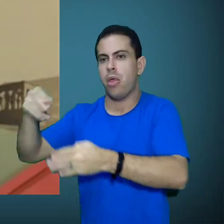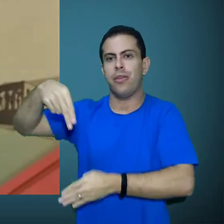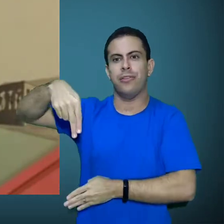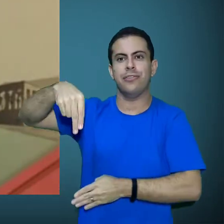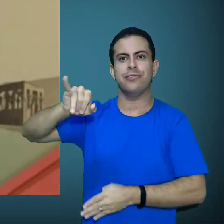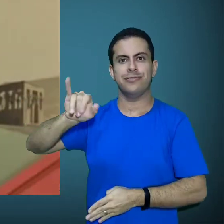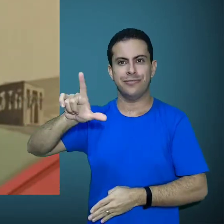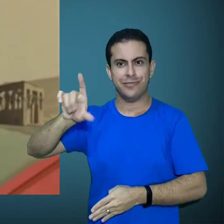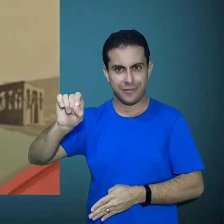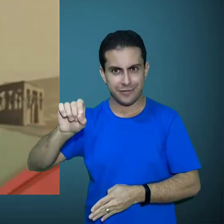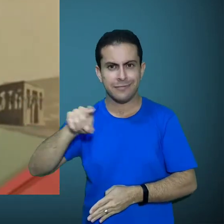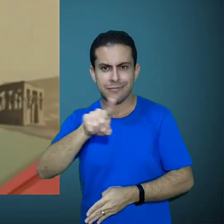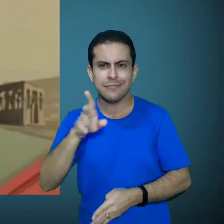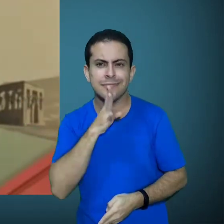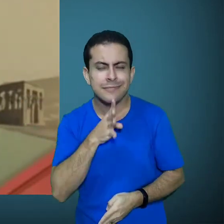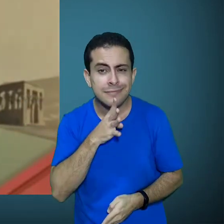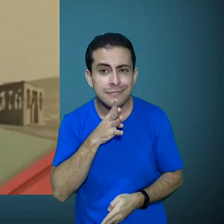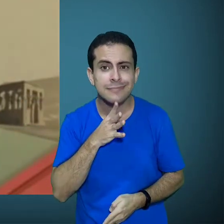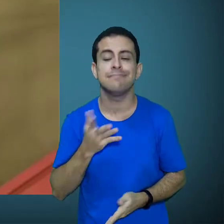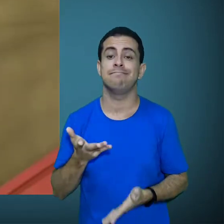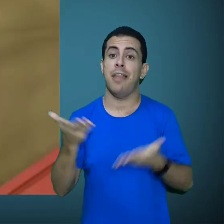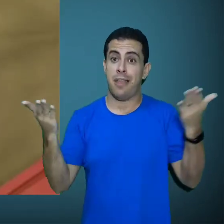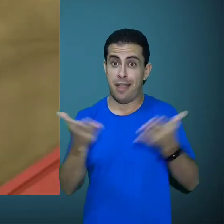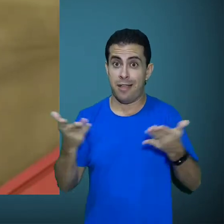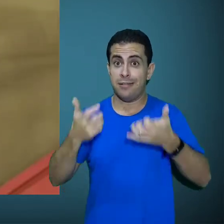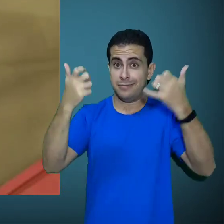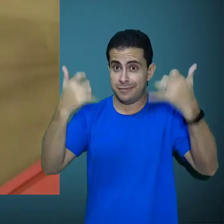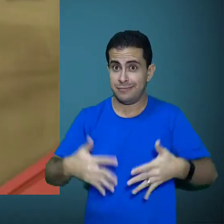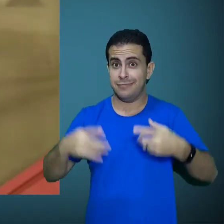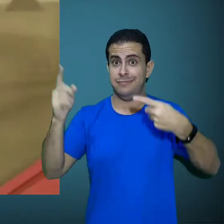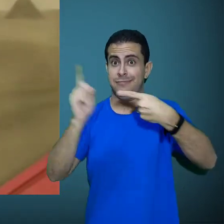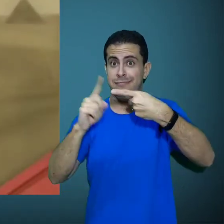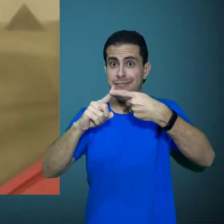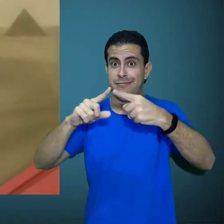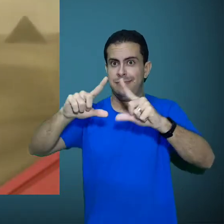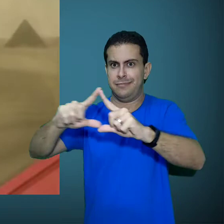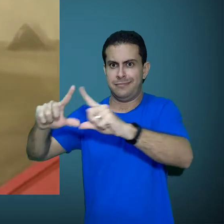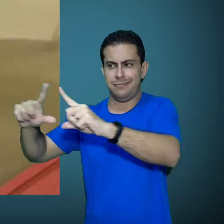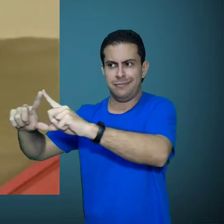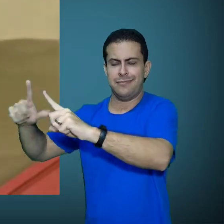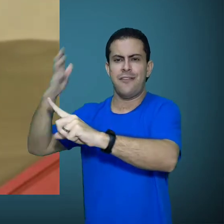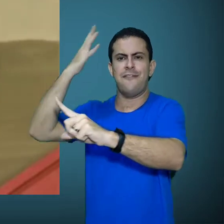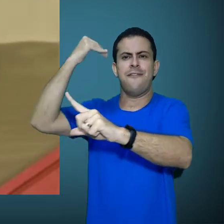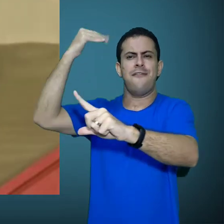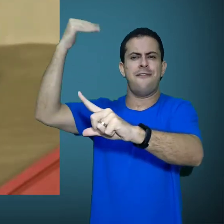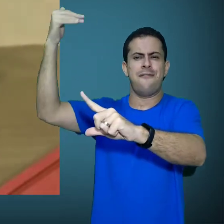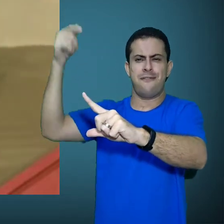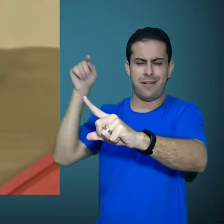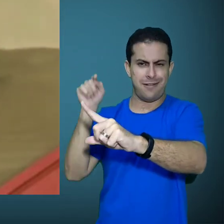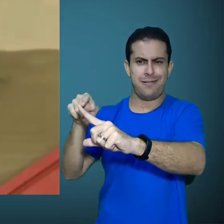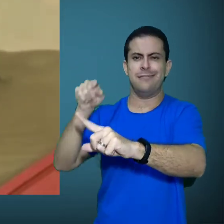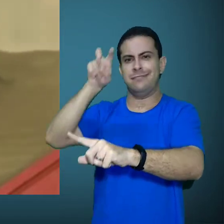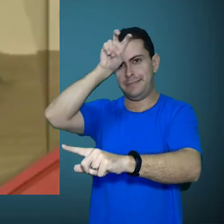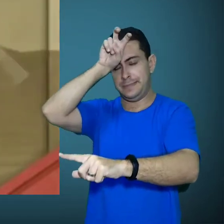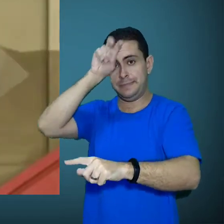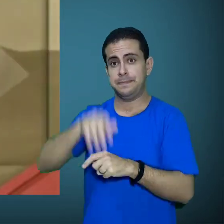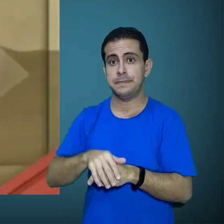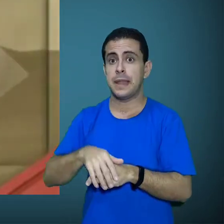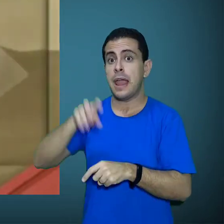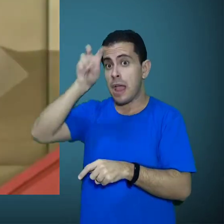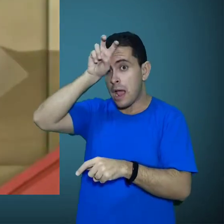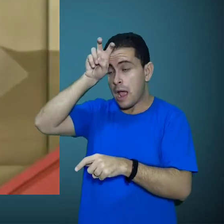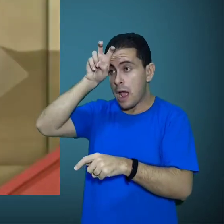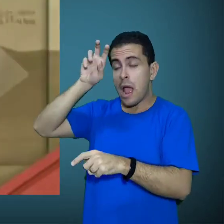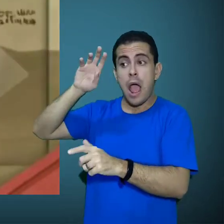Nilo. Vocês conhecem? Então agora vamos falar das pirâmides, o mais famoso símbolo do Egito Antigo.